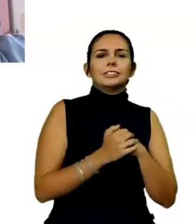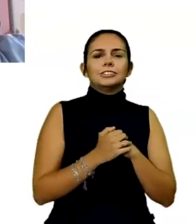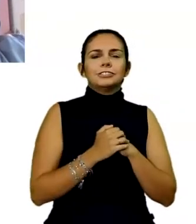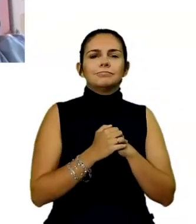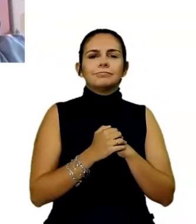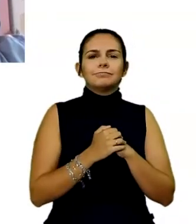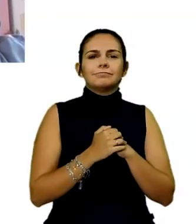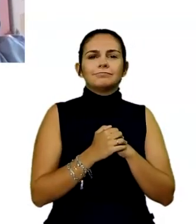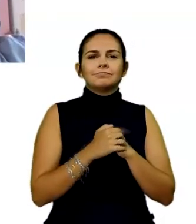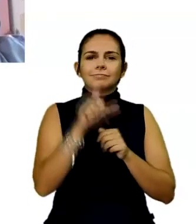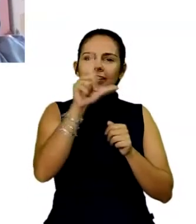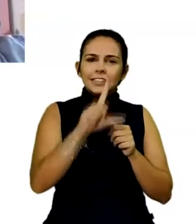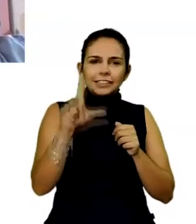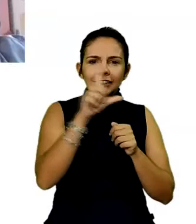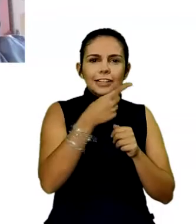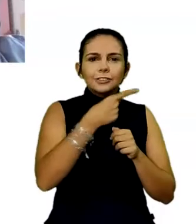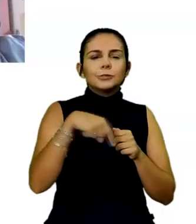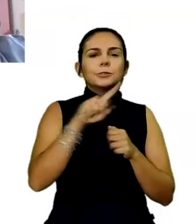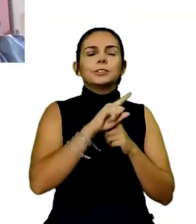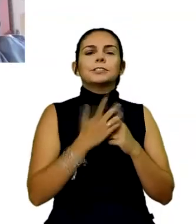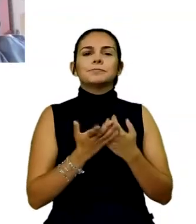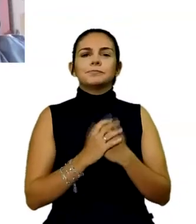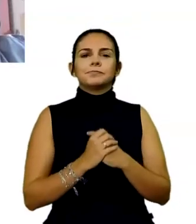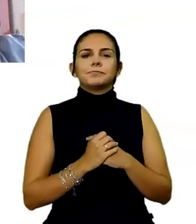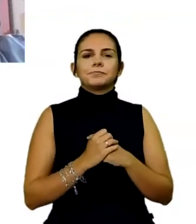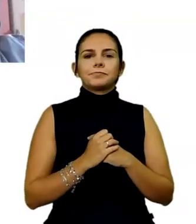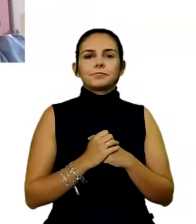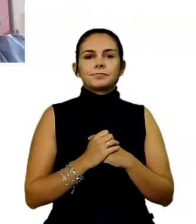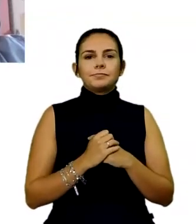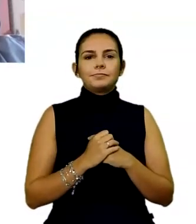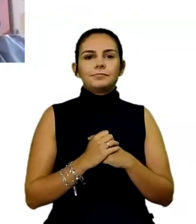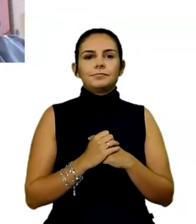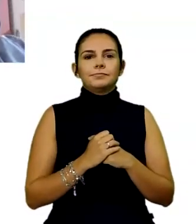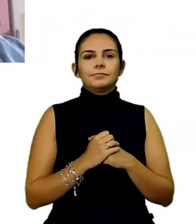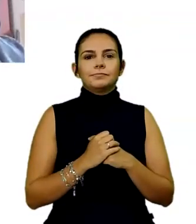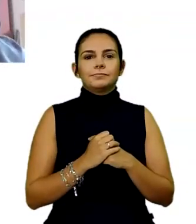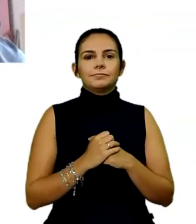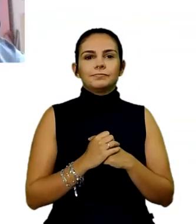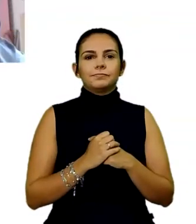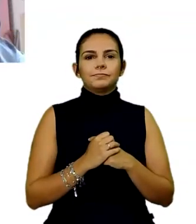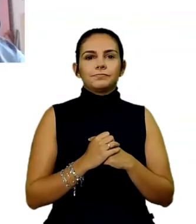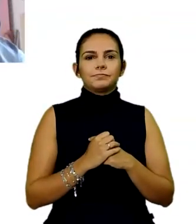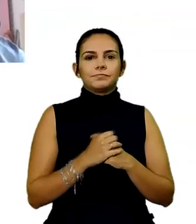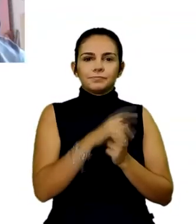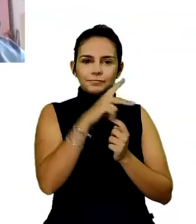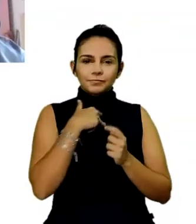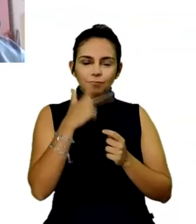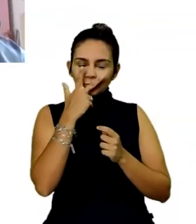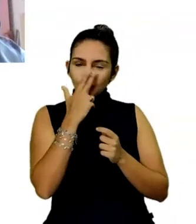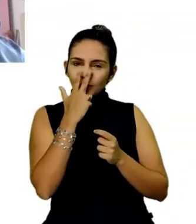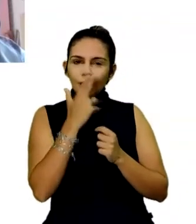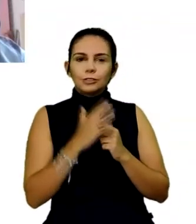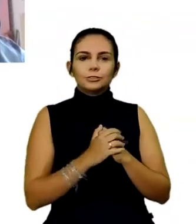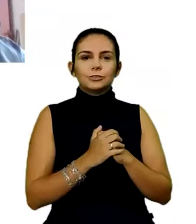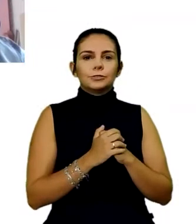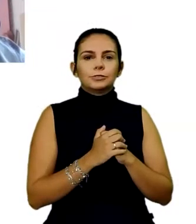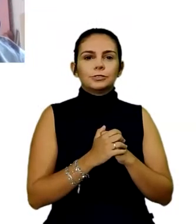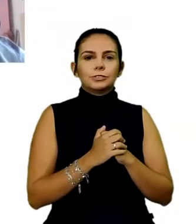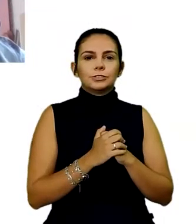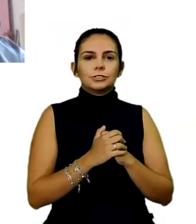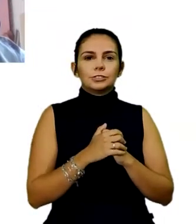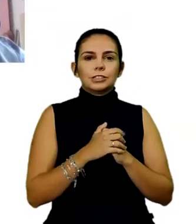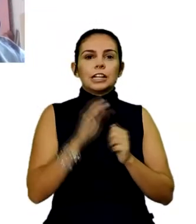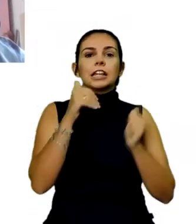Eliardo França está em um estúdio de pintura. Ao fundo há diversos pincéis e quadros decorando as paredes. O